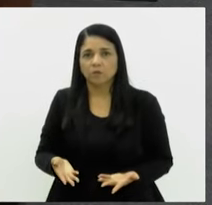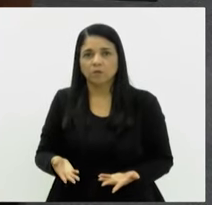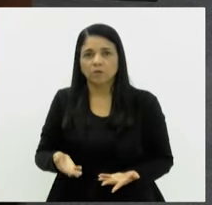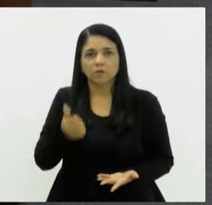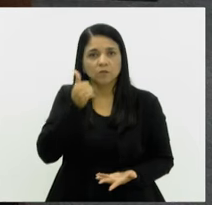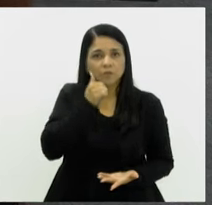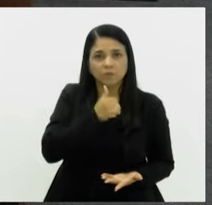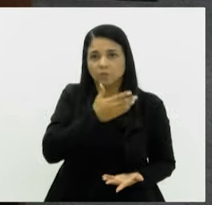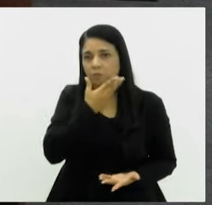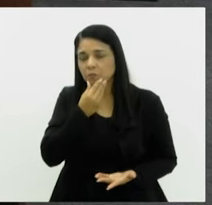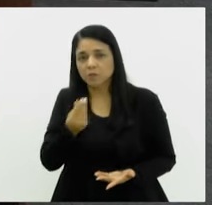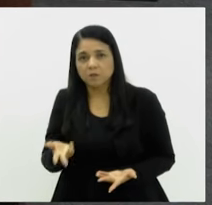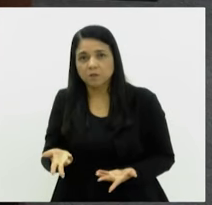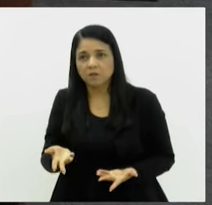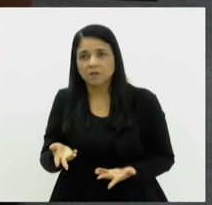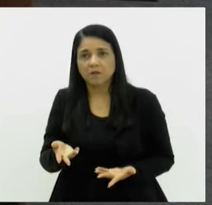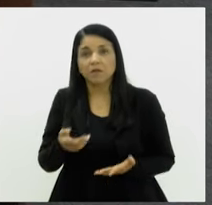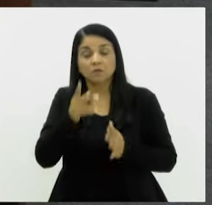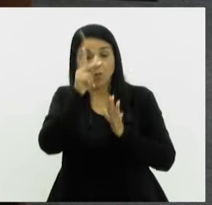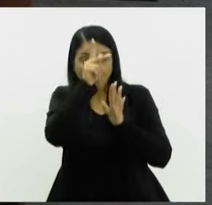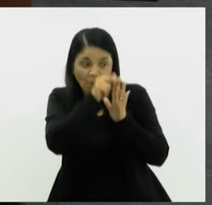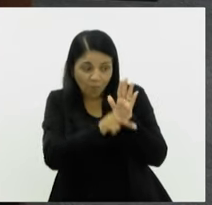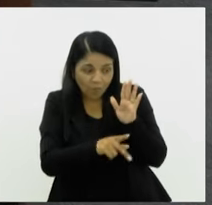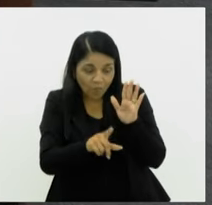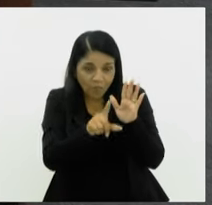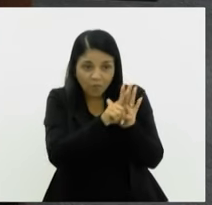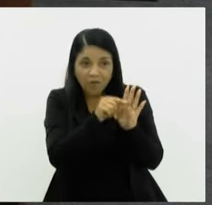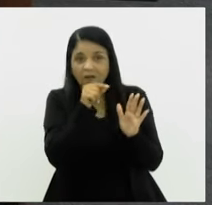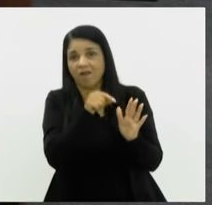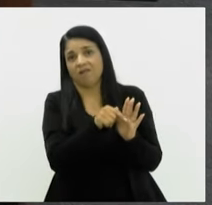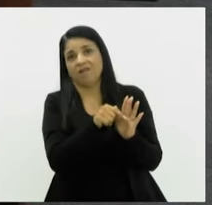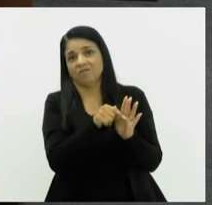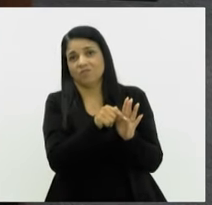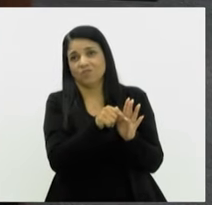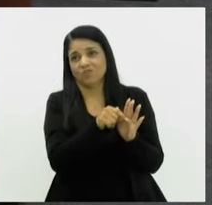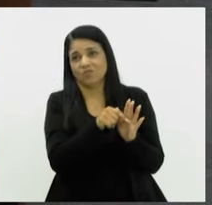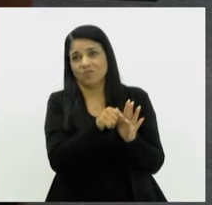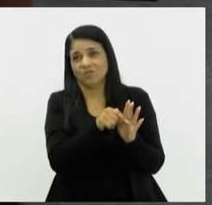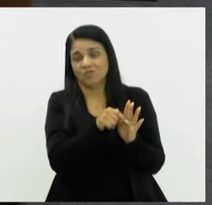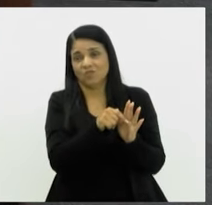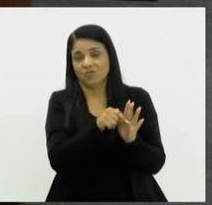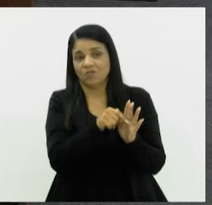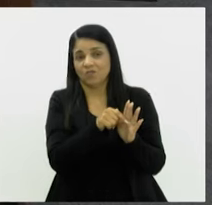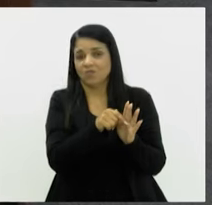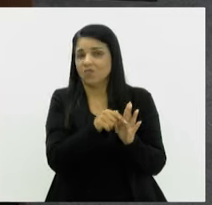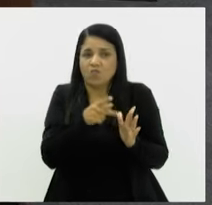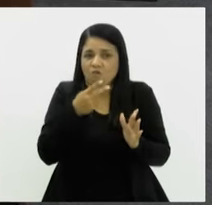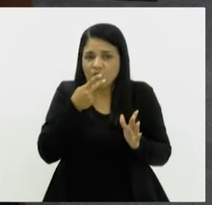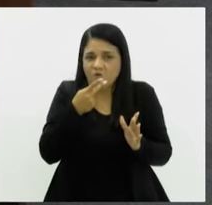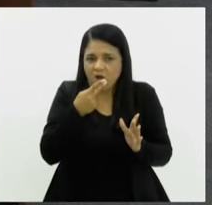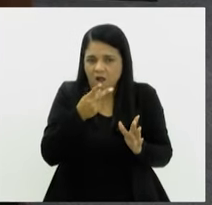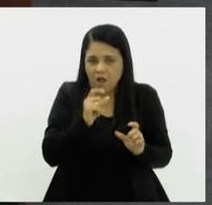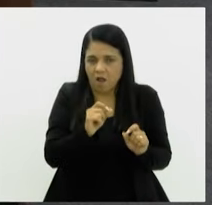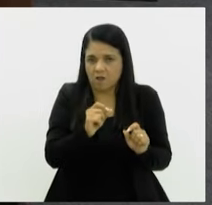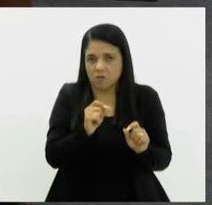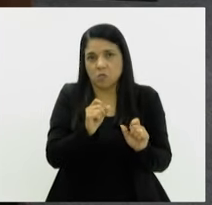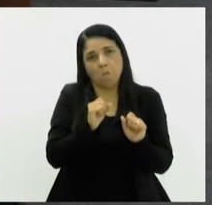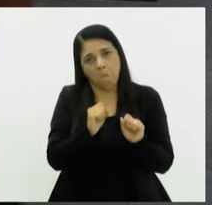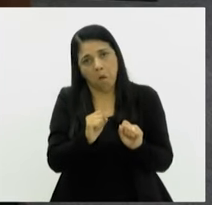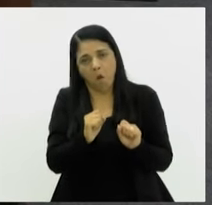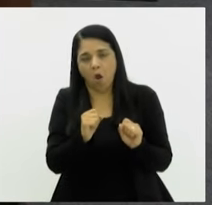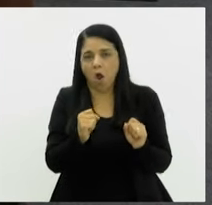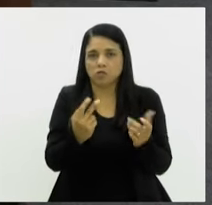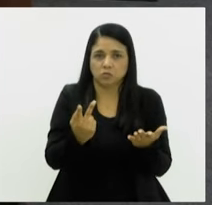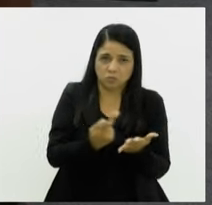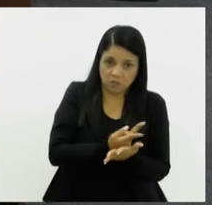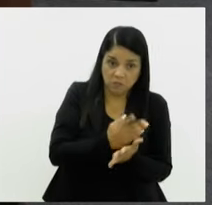filha. Então, esse projeto não diz que isso não possa acontecer, mas tem que ter uma justificativa,